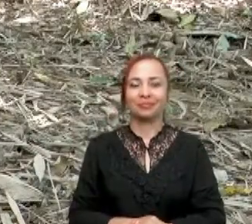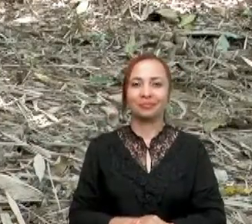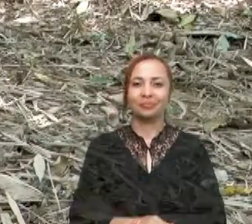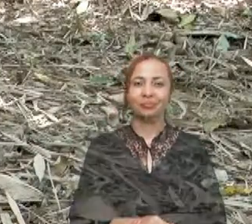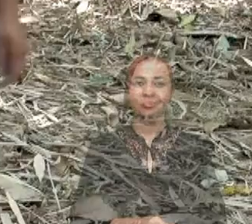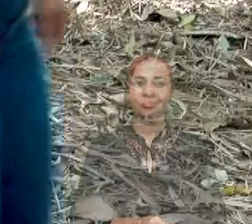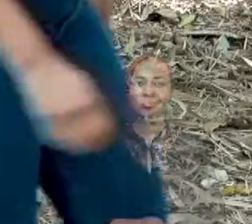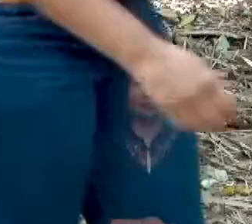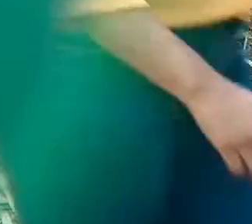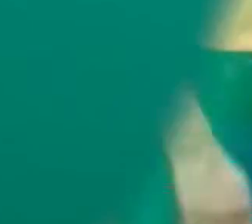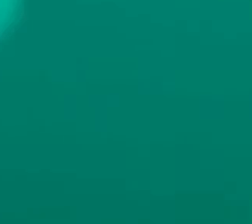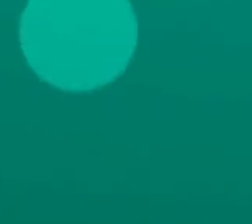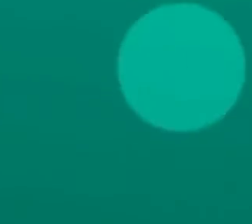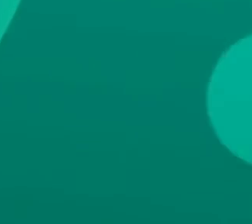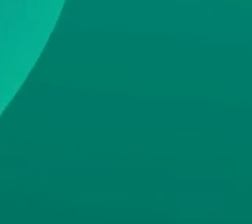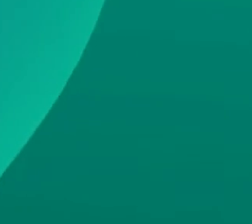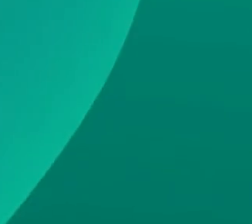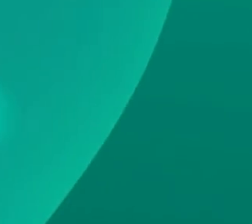lá né